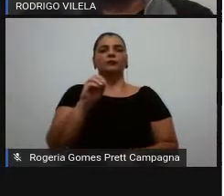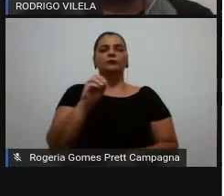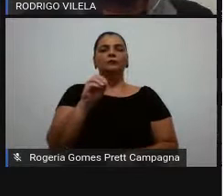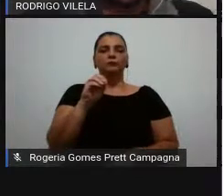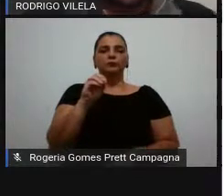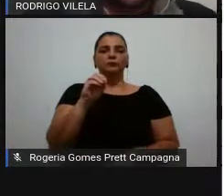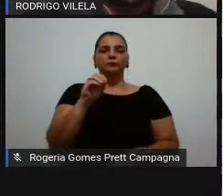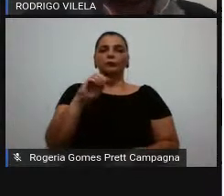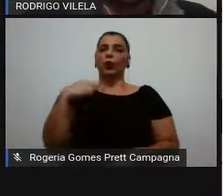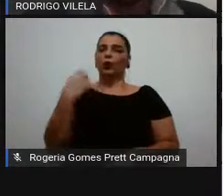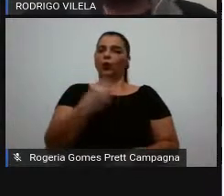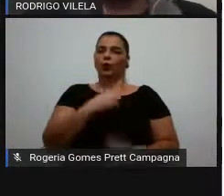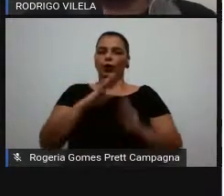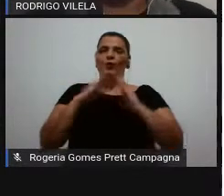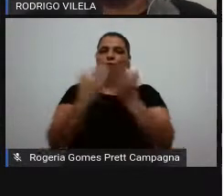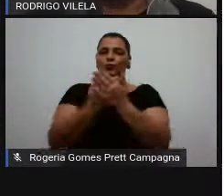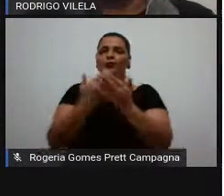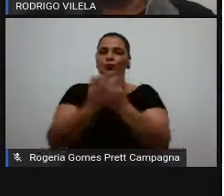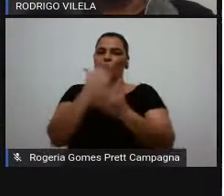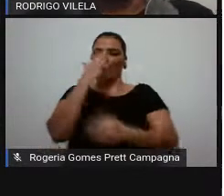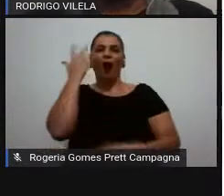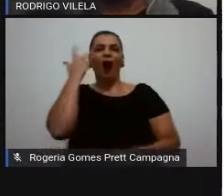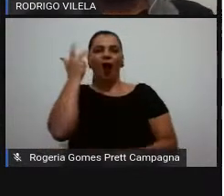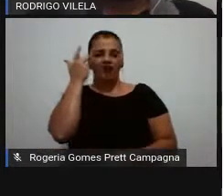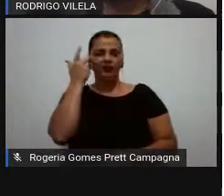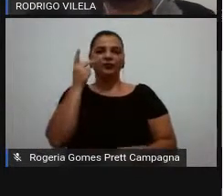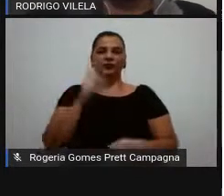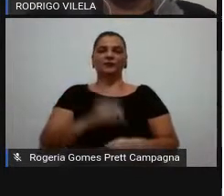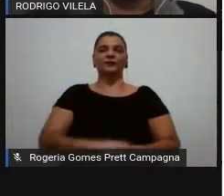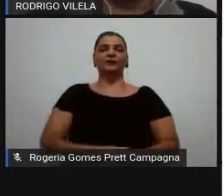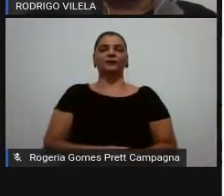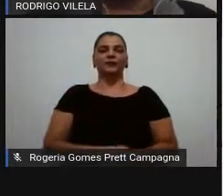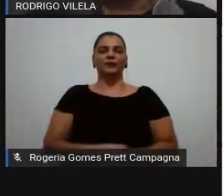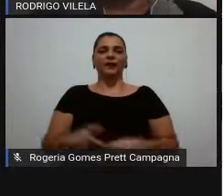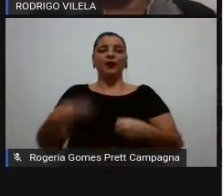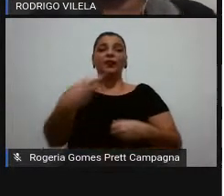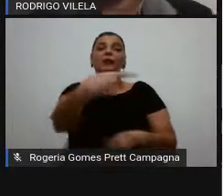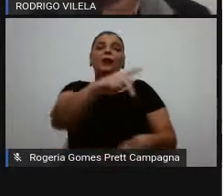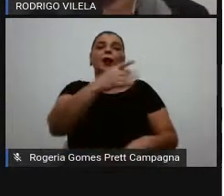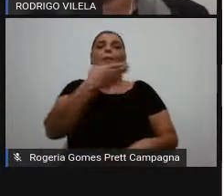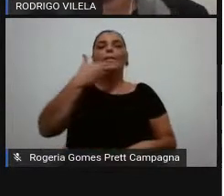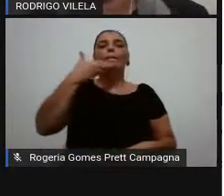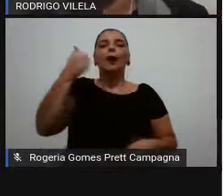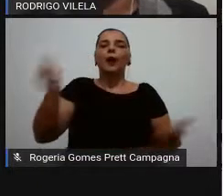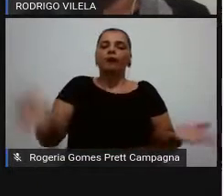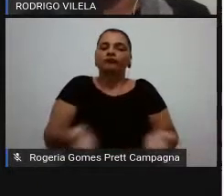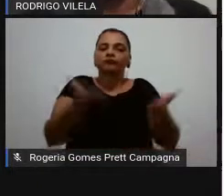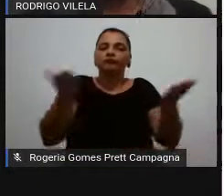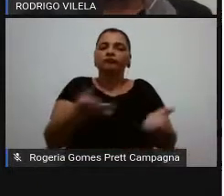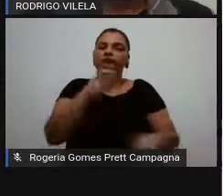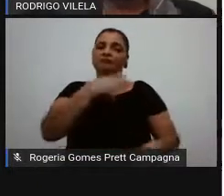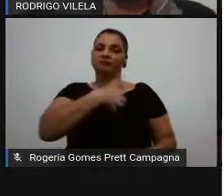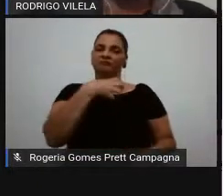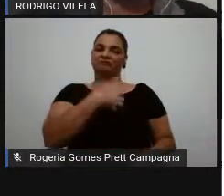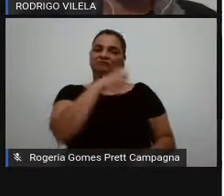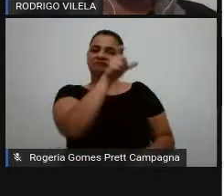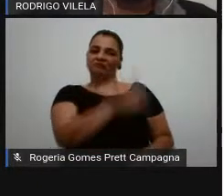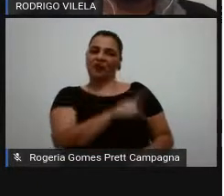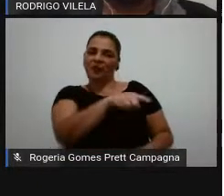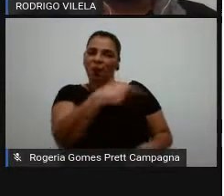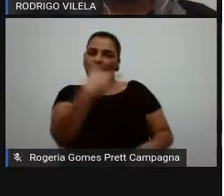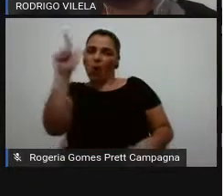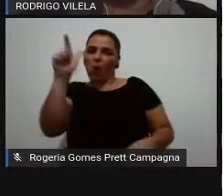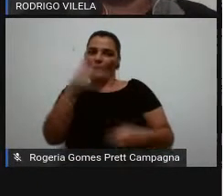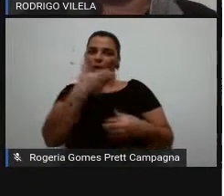todas as escolas da SRE de Barra de São Francisco. Faça o teu melhor na condição que você tem. Enquanto você não tem